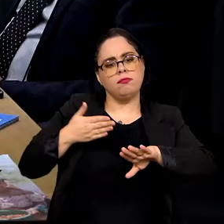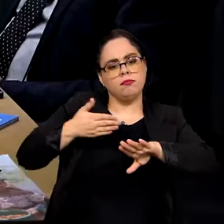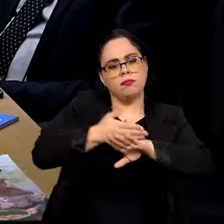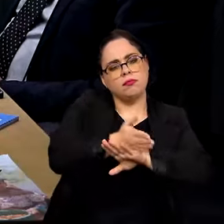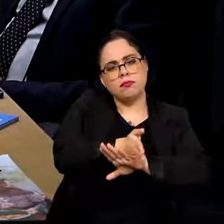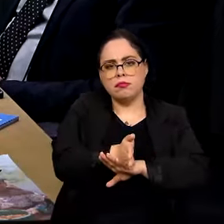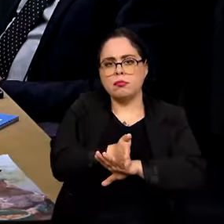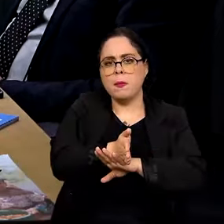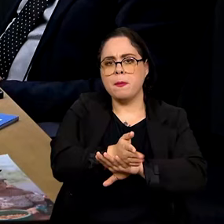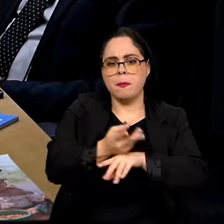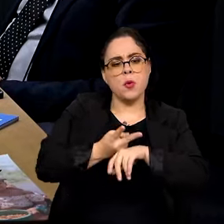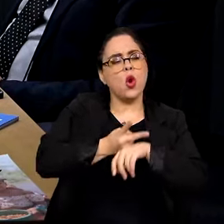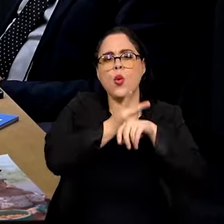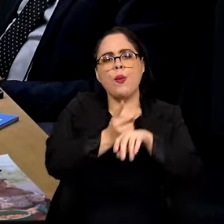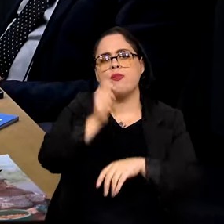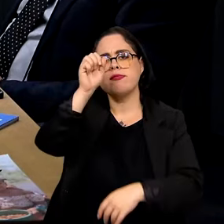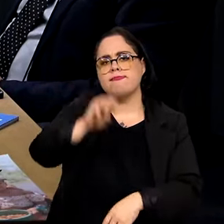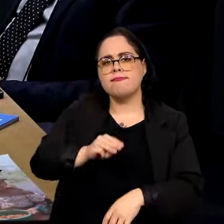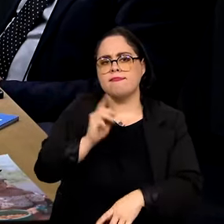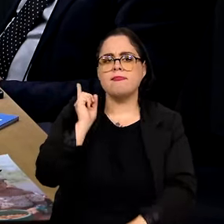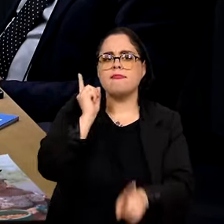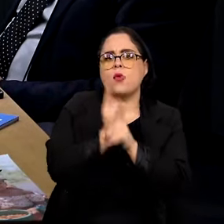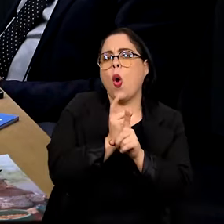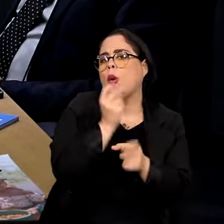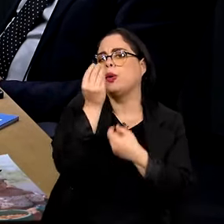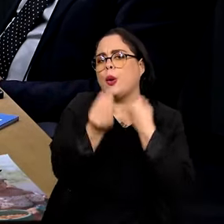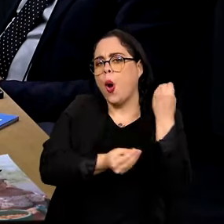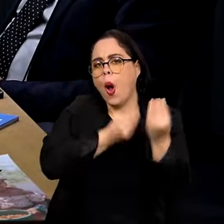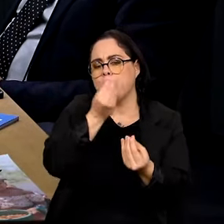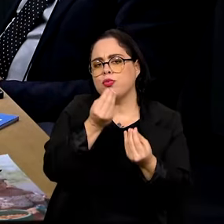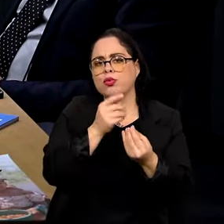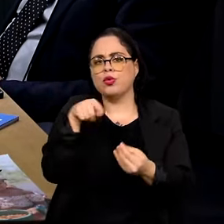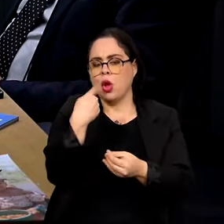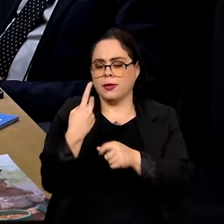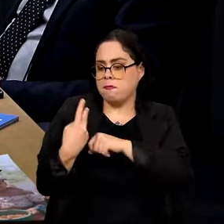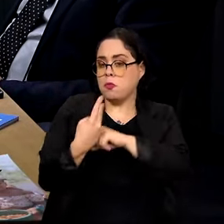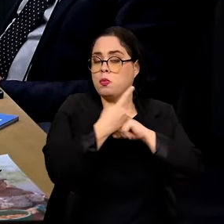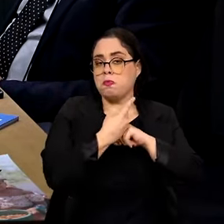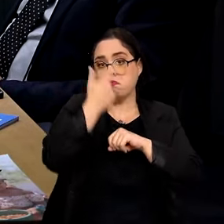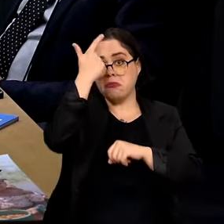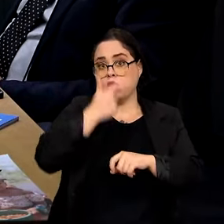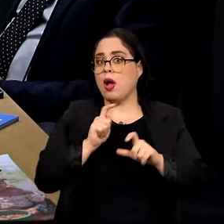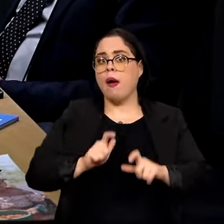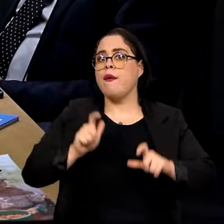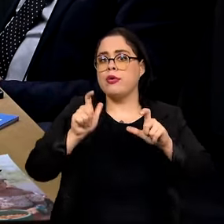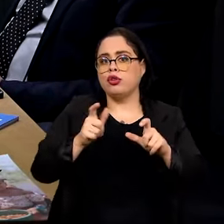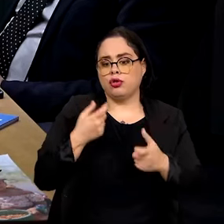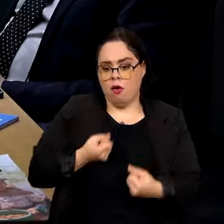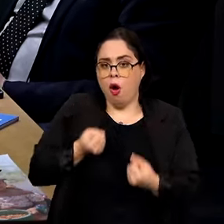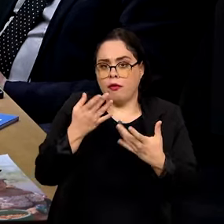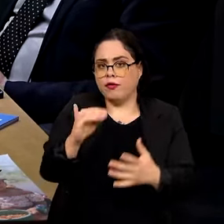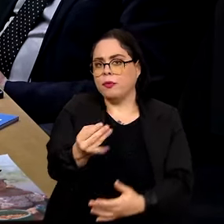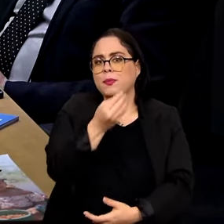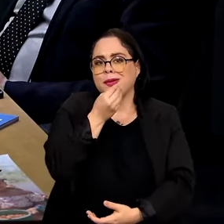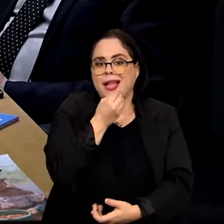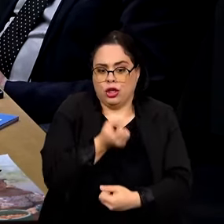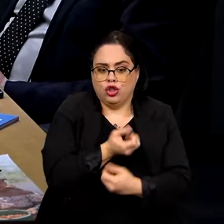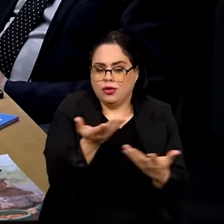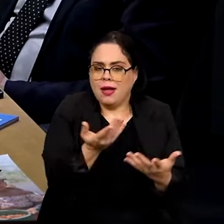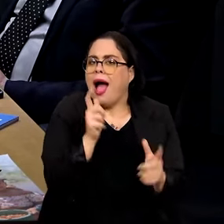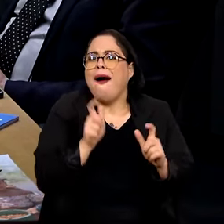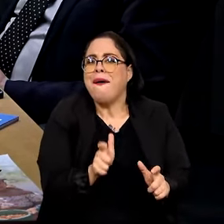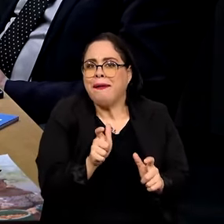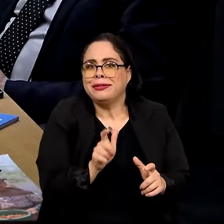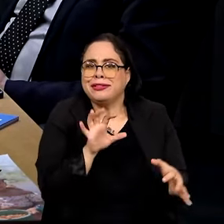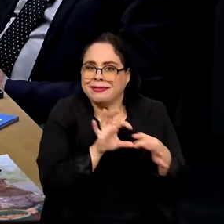né podem se dirigir quem como é que elas vão ser encontradas onde a gente tá buscando essas pessoas para para oferecer essa